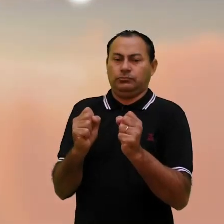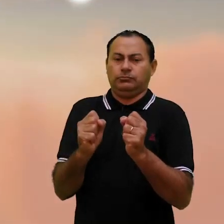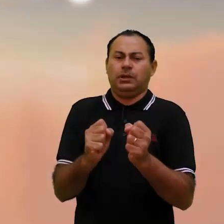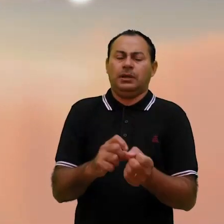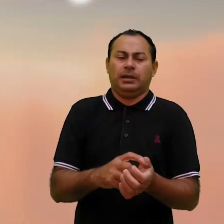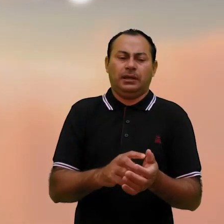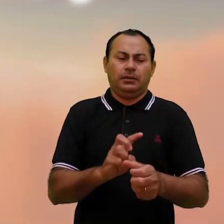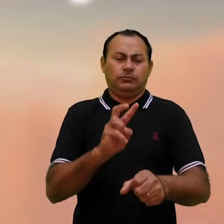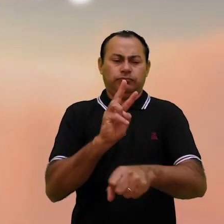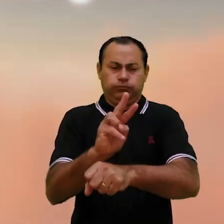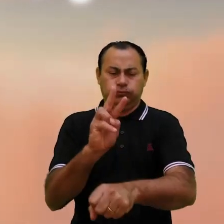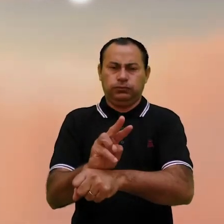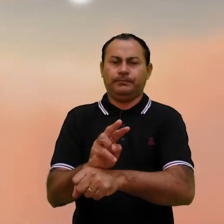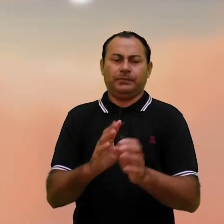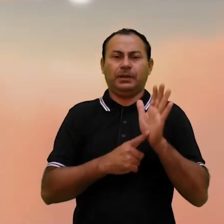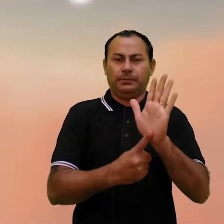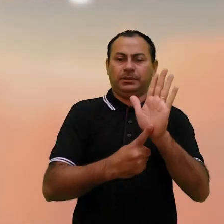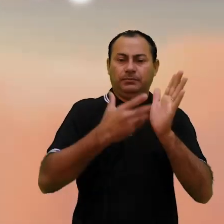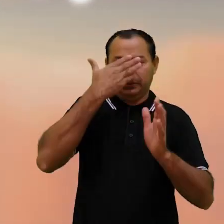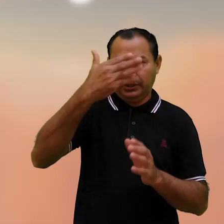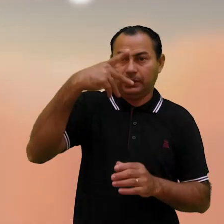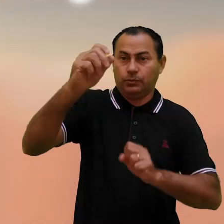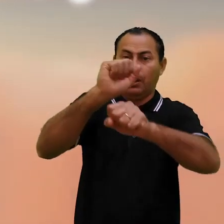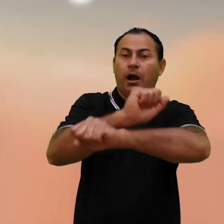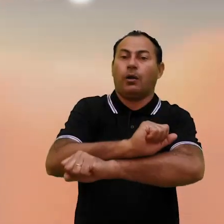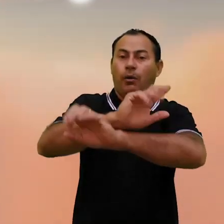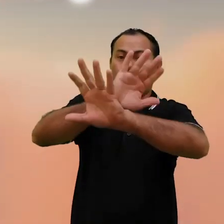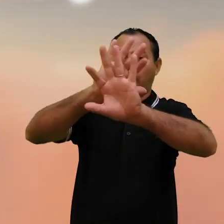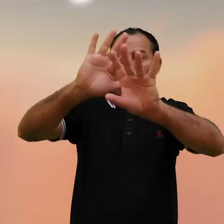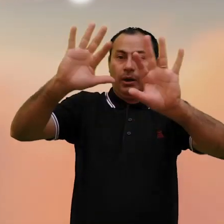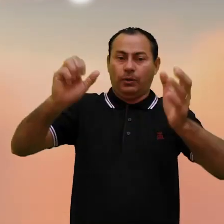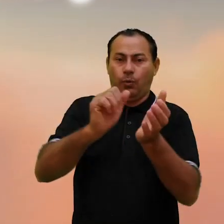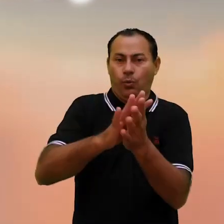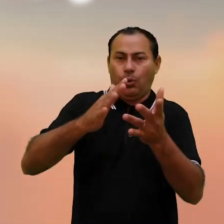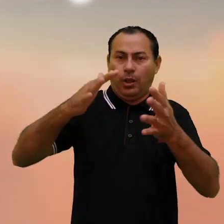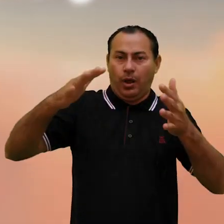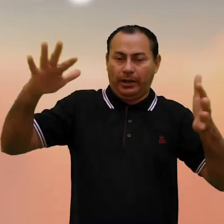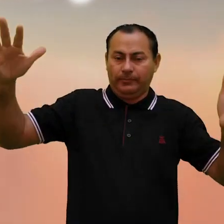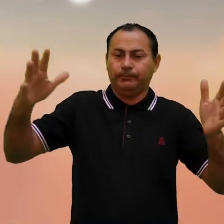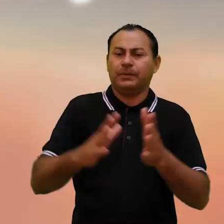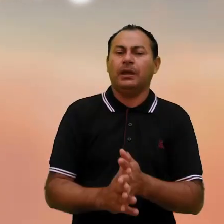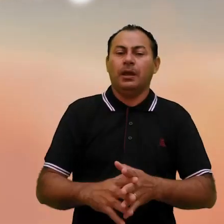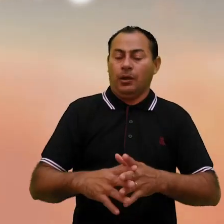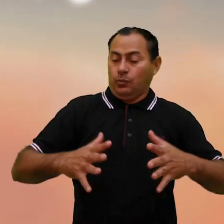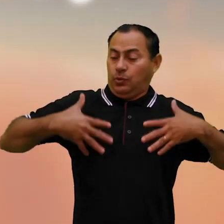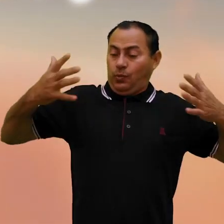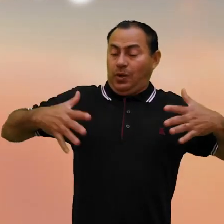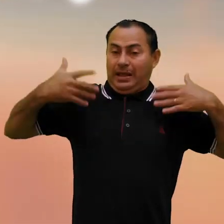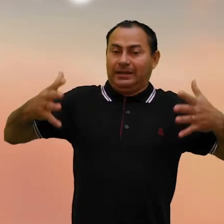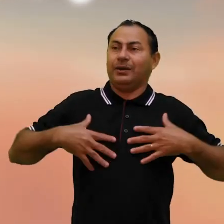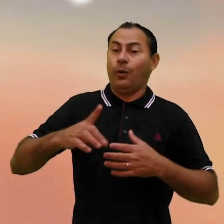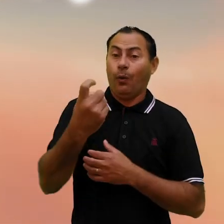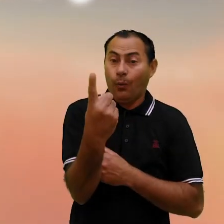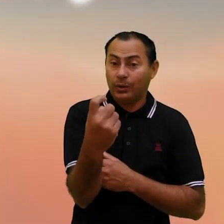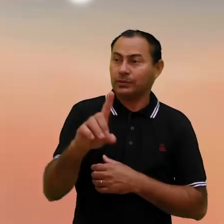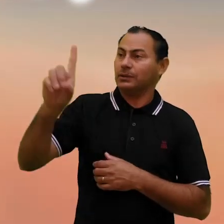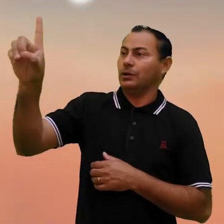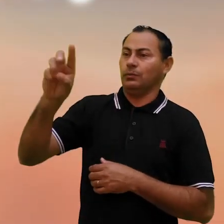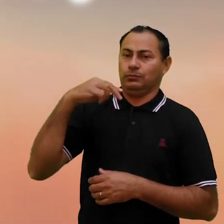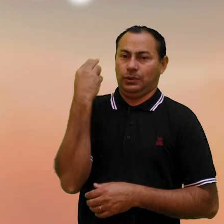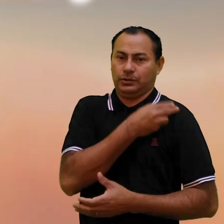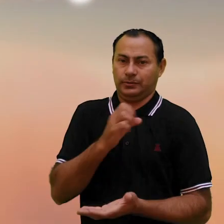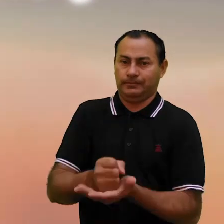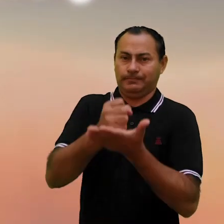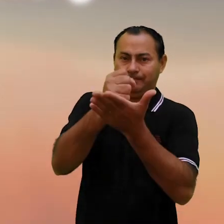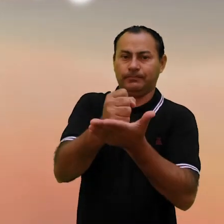de cair e para apresentá-los diante da sua glória, sem mácula, e com grande alegria ao único Deus, nosso